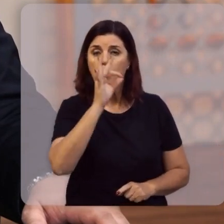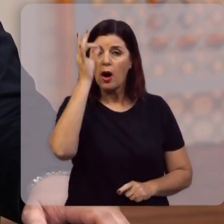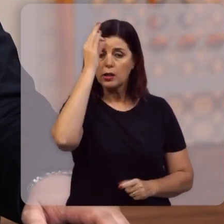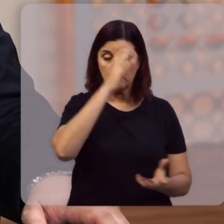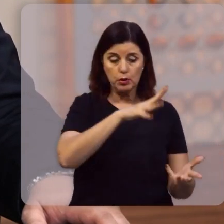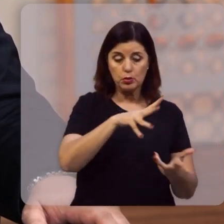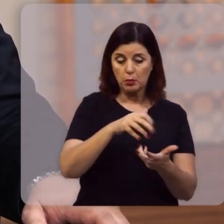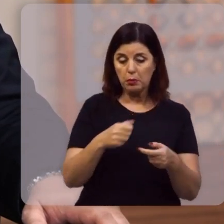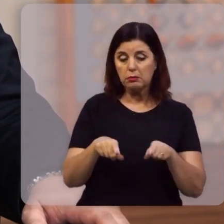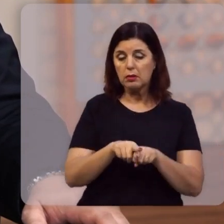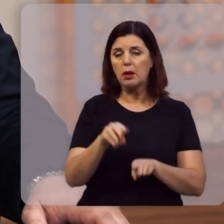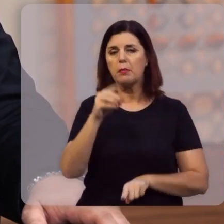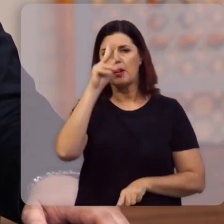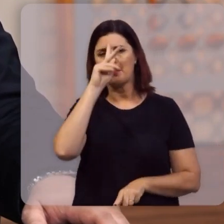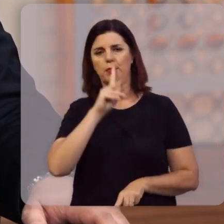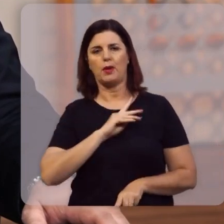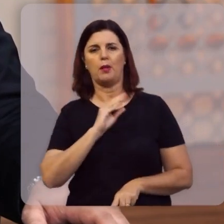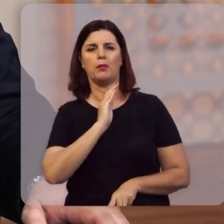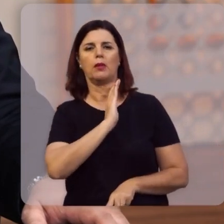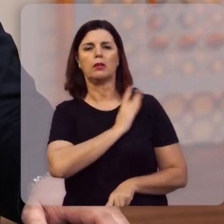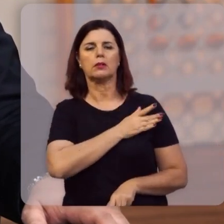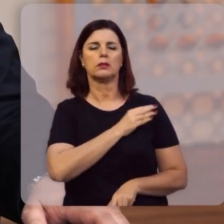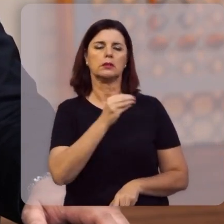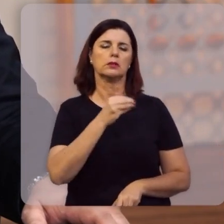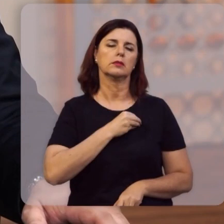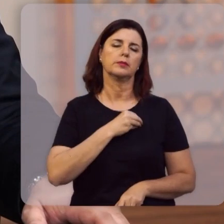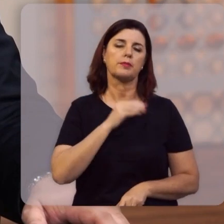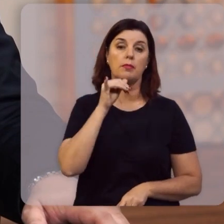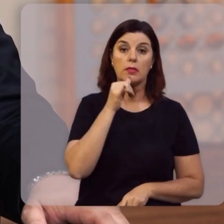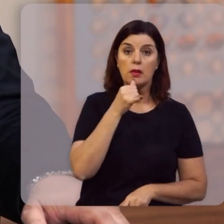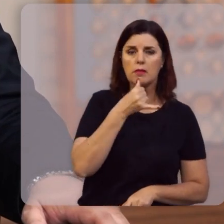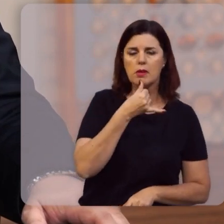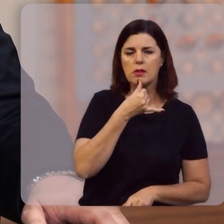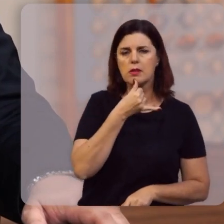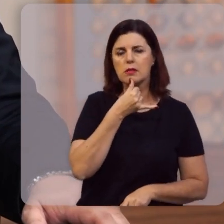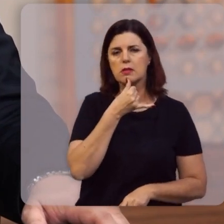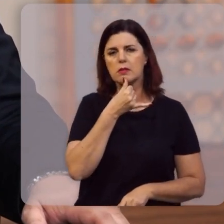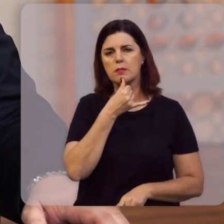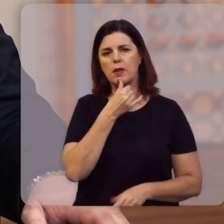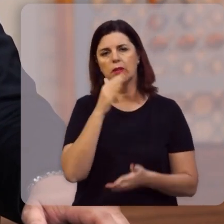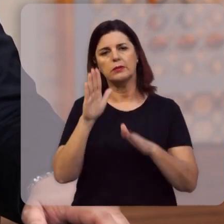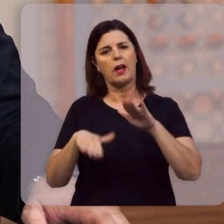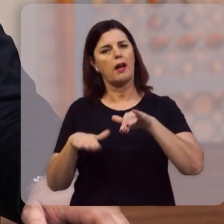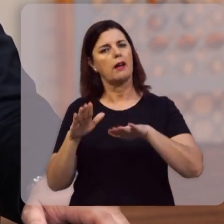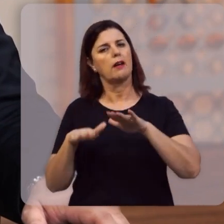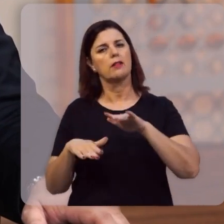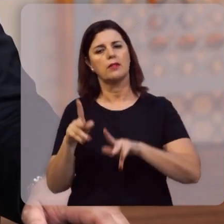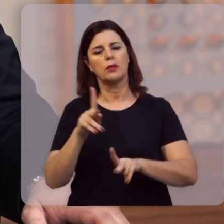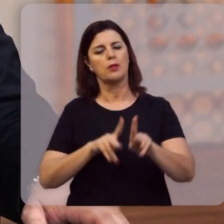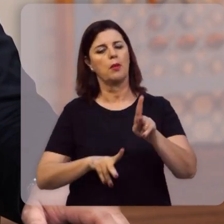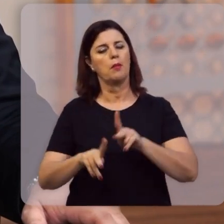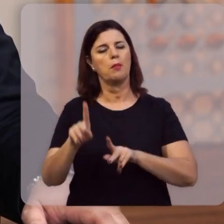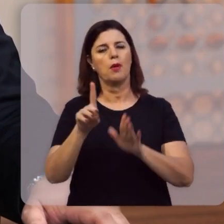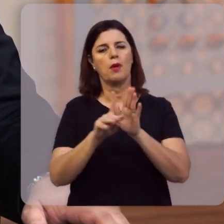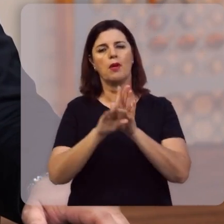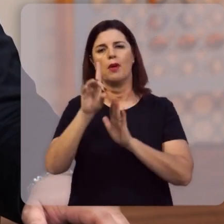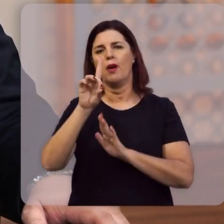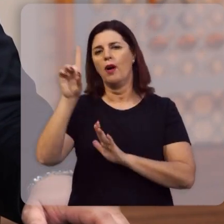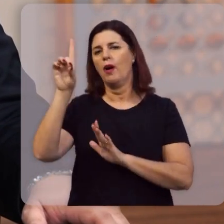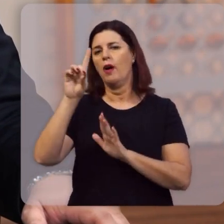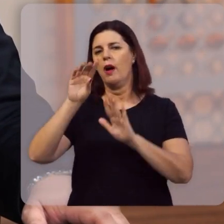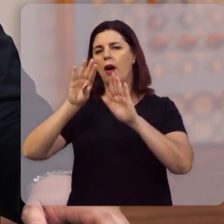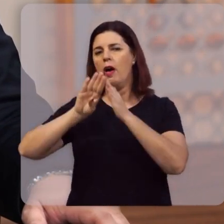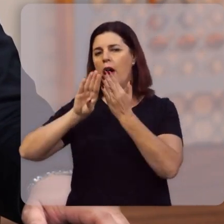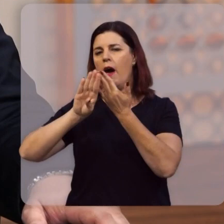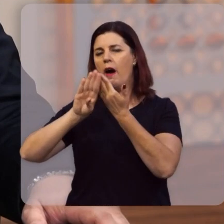seu coração pecaminoso. E, infelizmente, como o reverendo Rodrigo disse, muitas vezes o povo de Deus se afasta